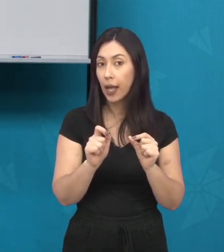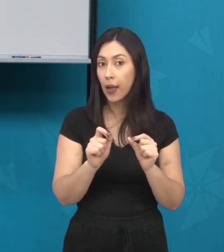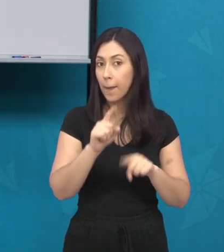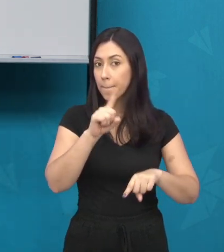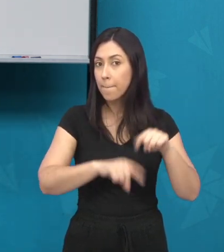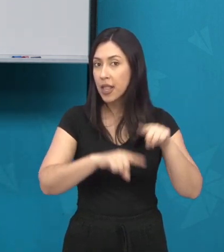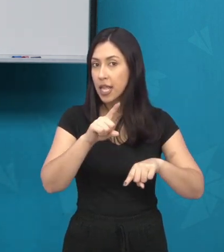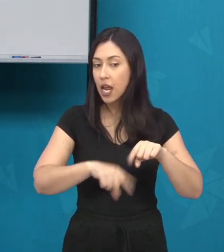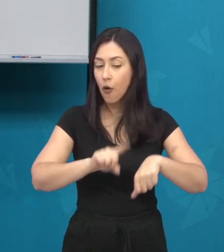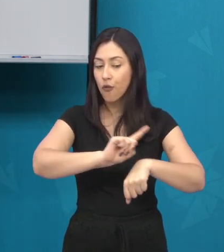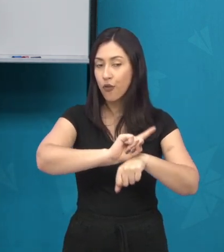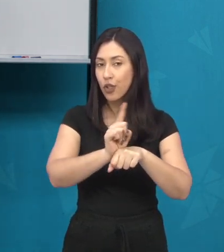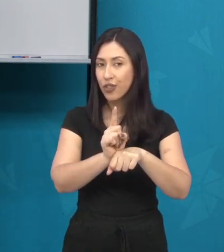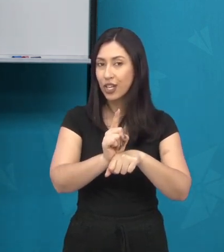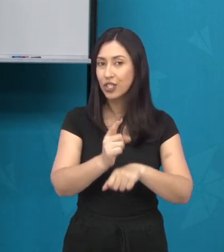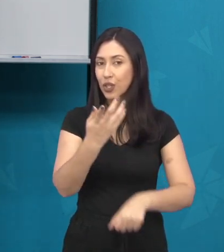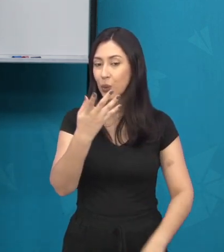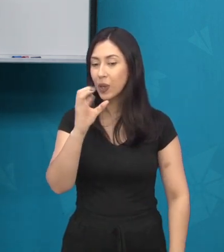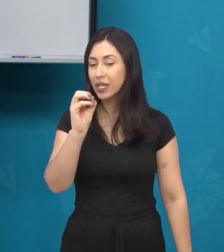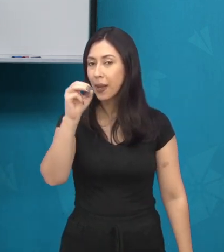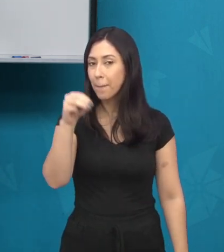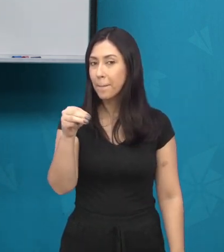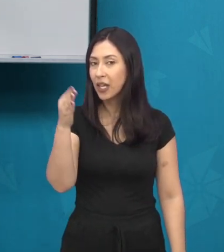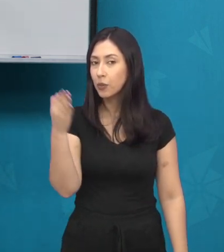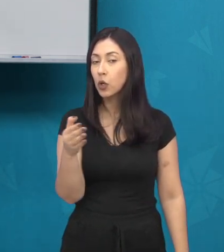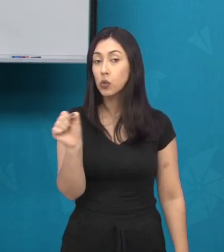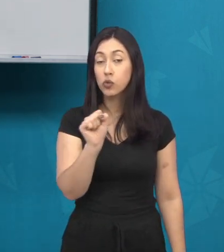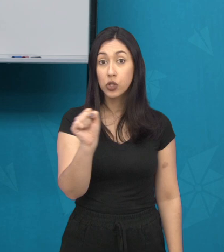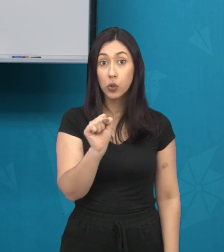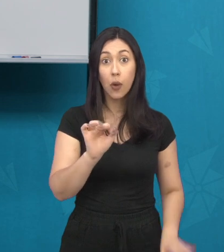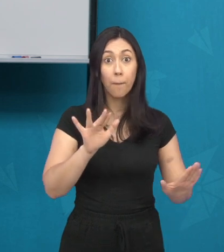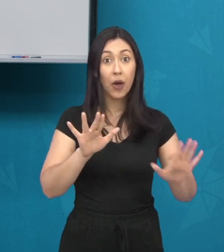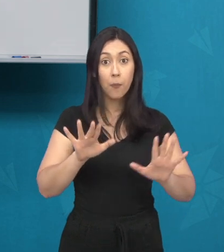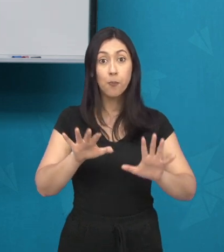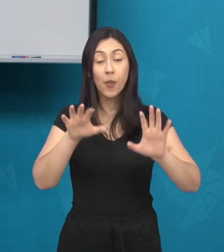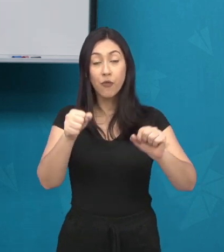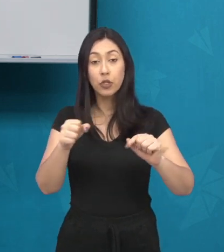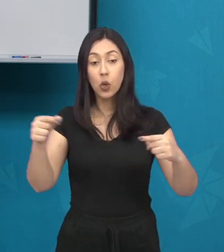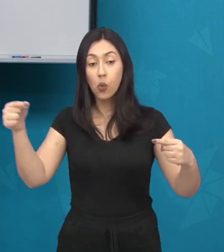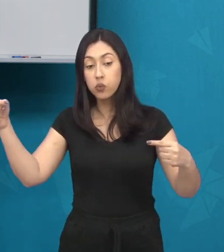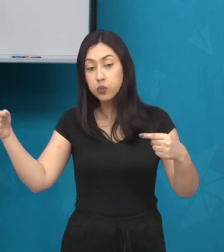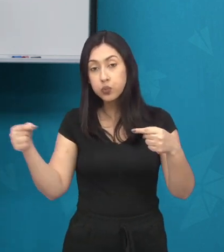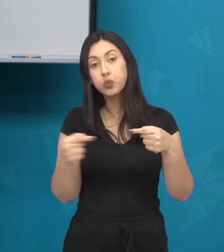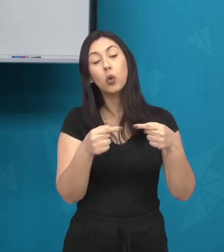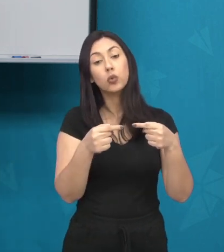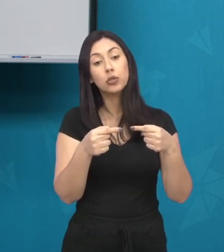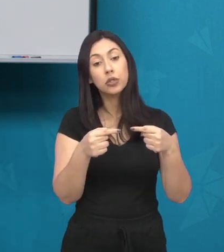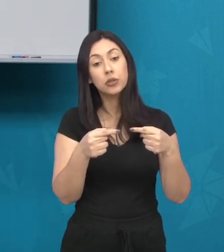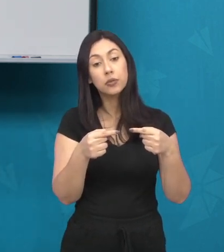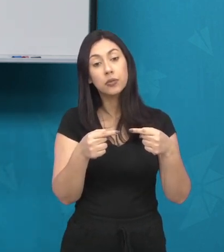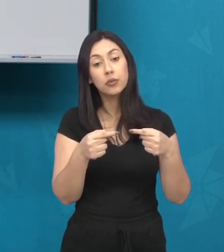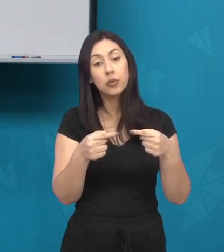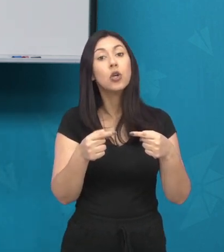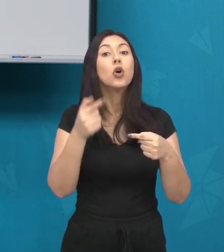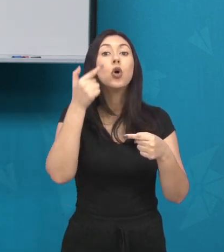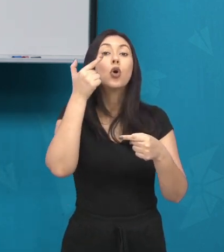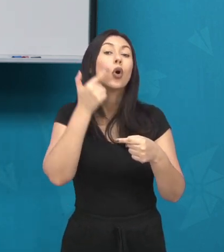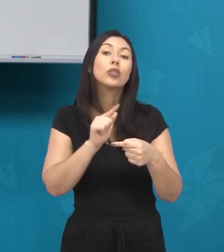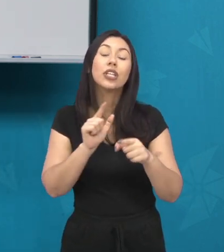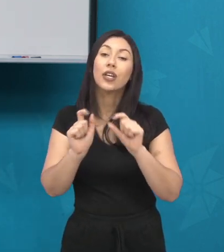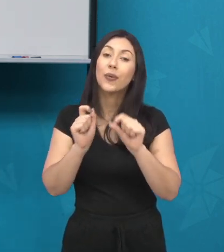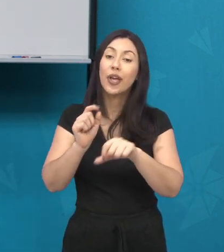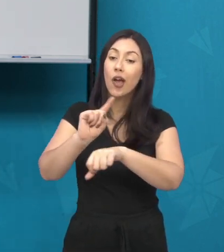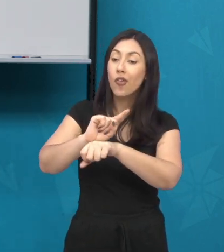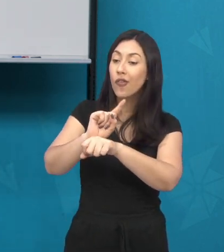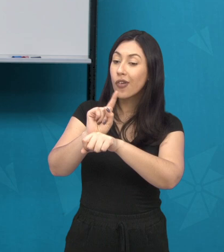40 m/s e depois que uma força age contrária a esse movimento Eu tenho um